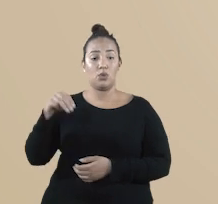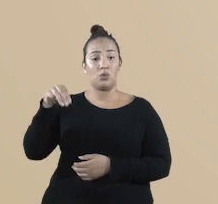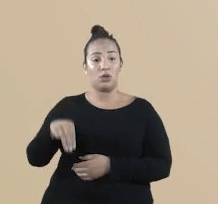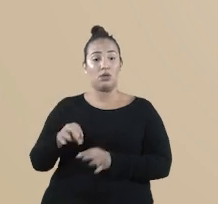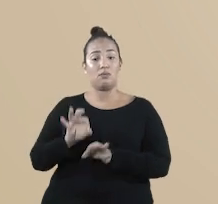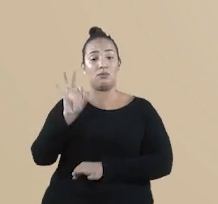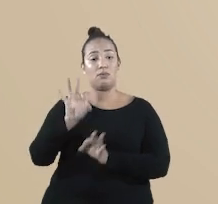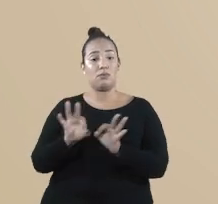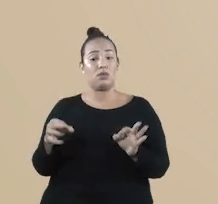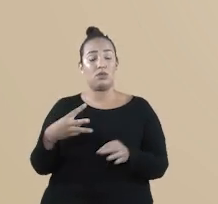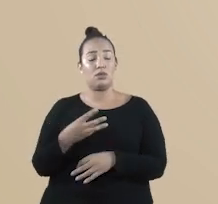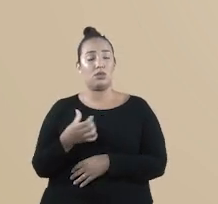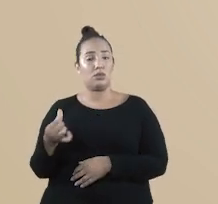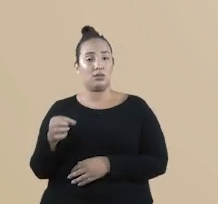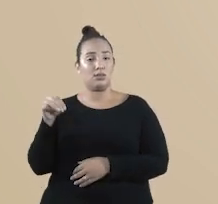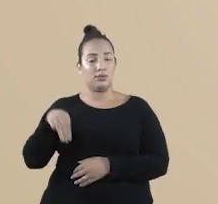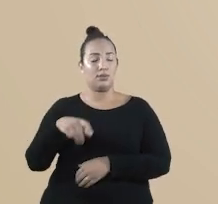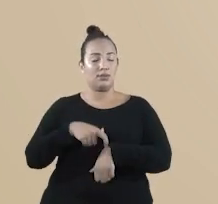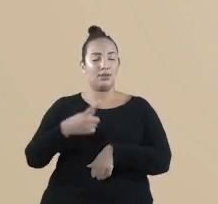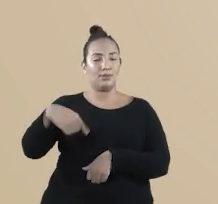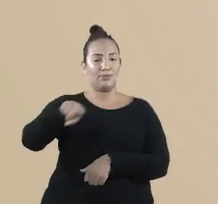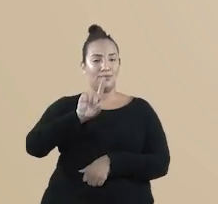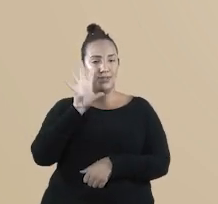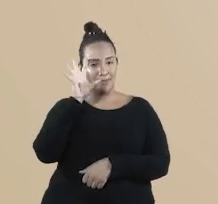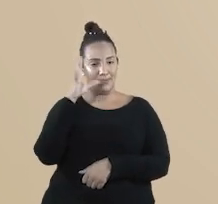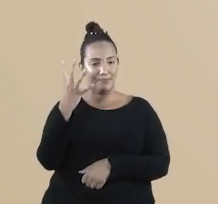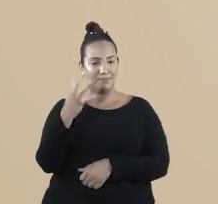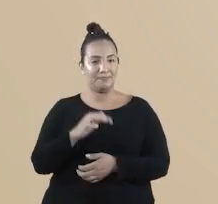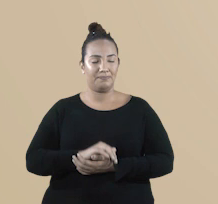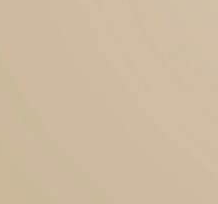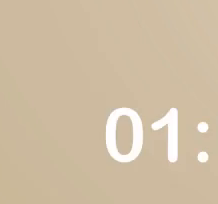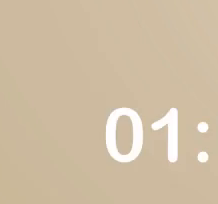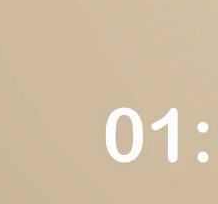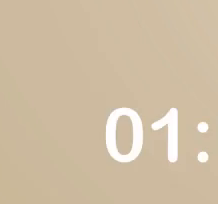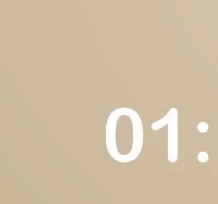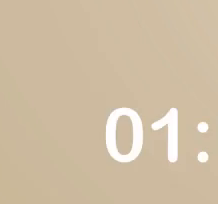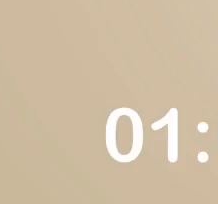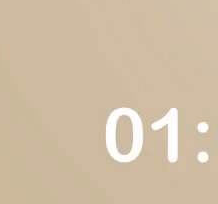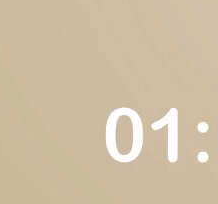mede 64 metros. Você tem um tempinho para resolver.